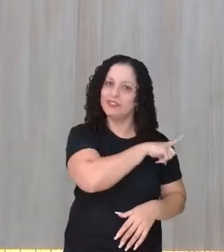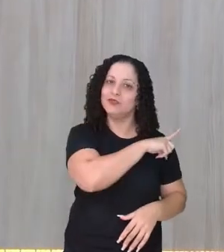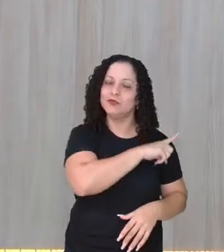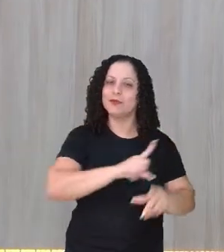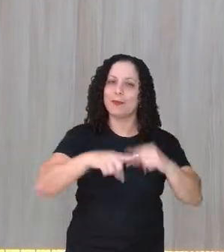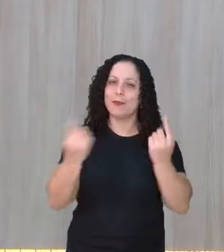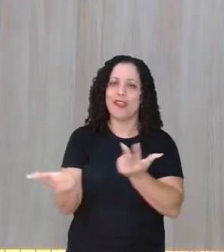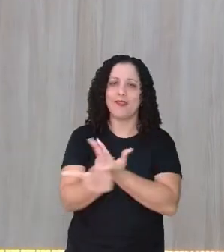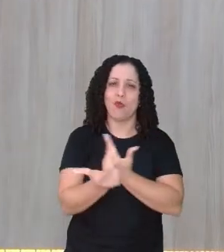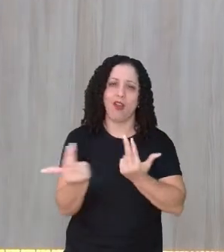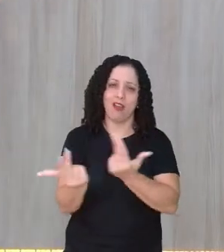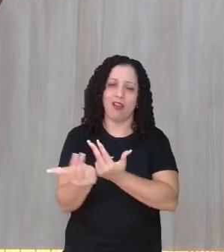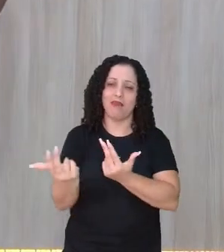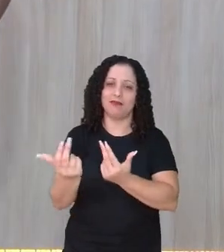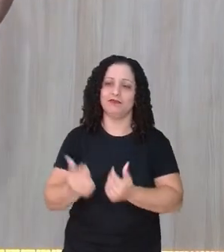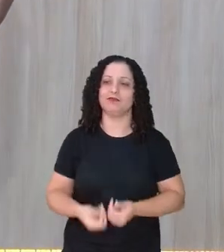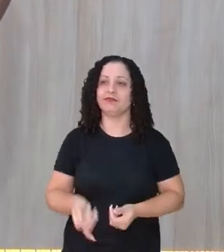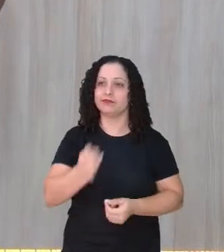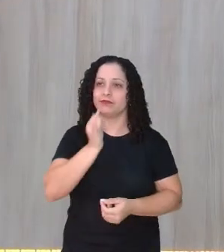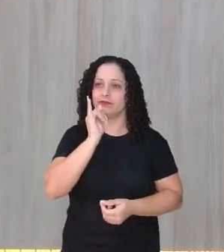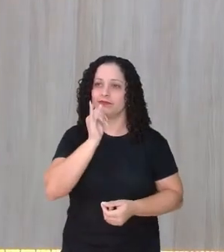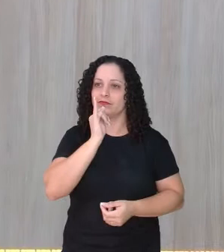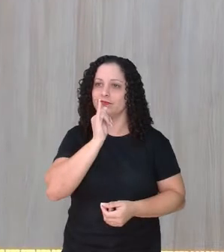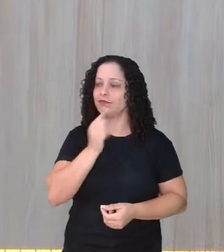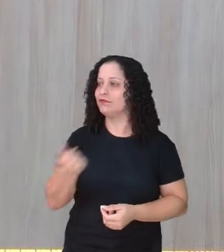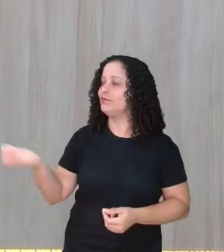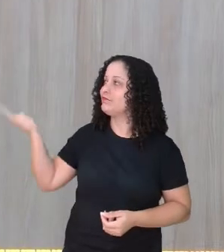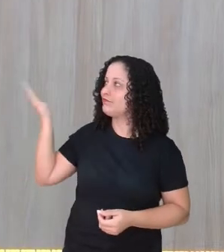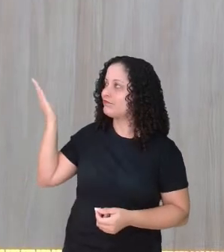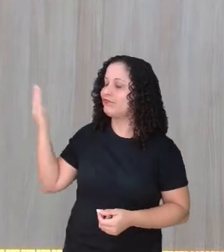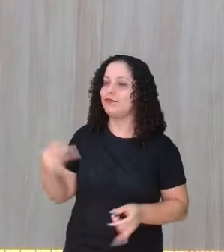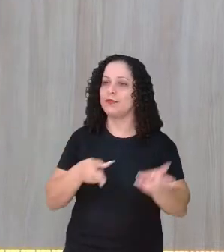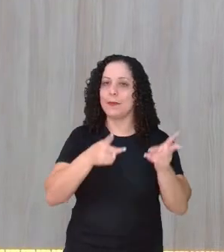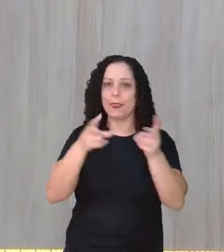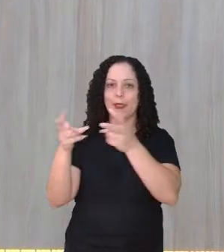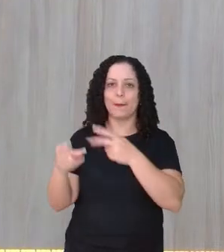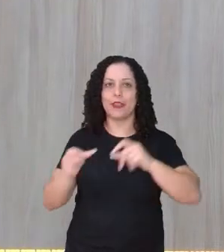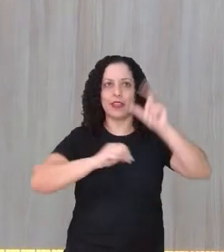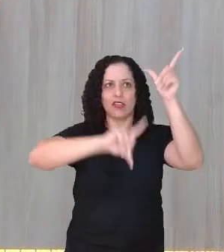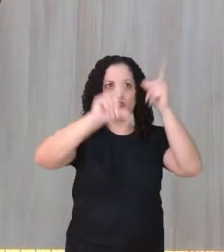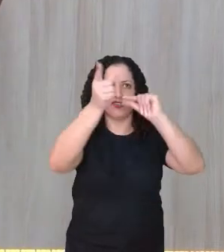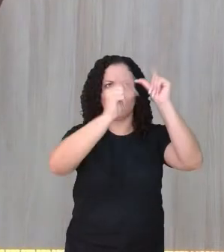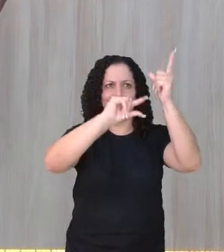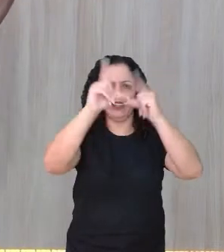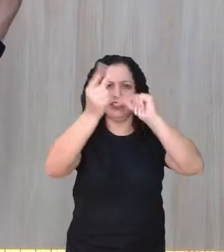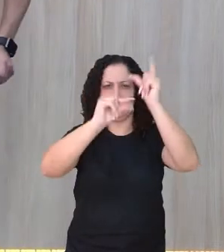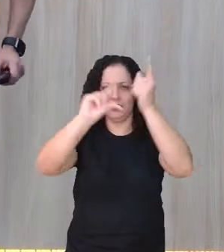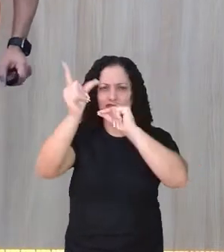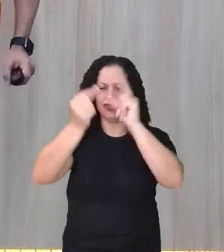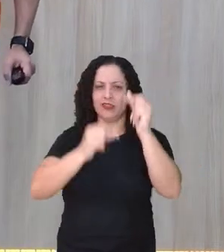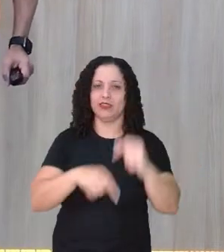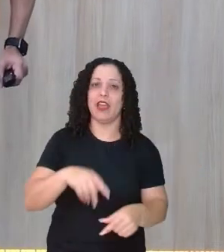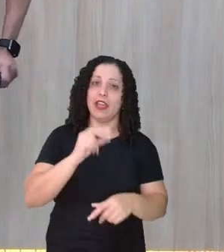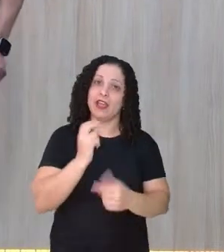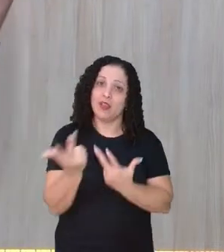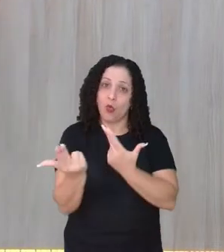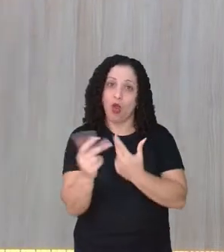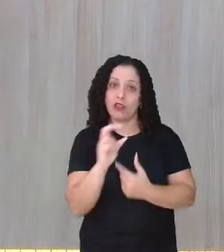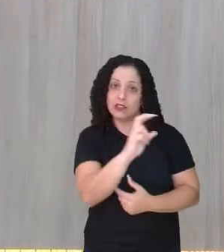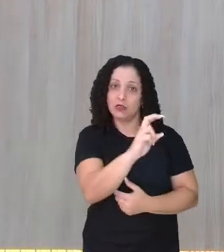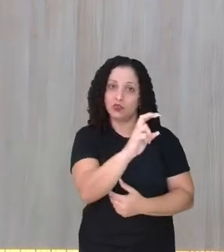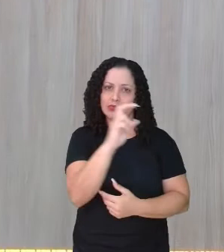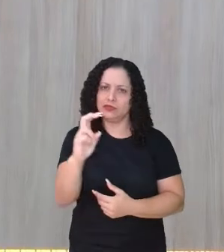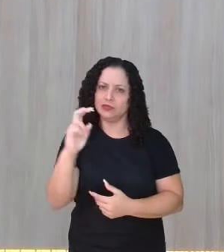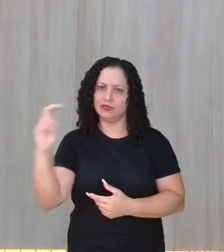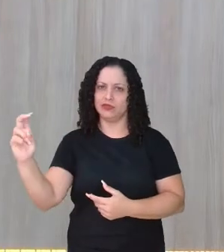a mesma coisa. Então, pode notar que essas estrelinhas aqui, cada uma é igual a 5.